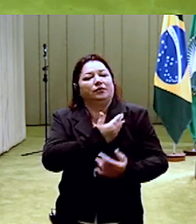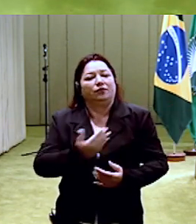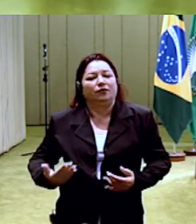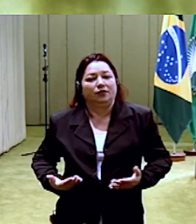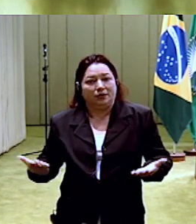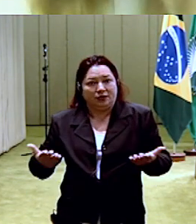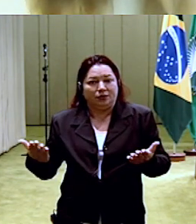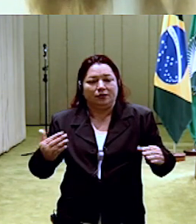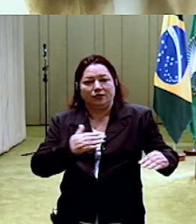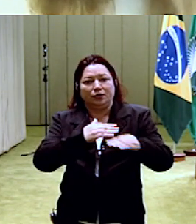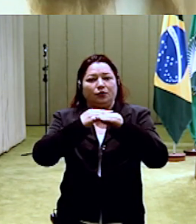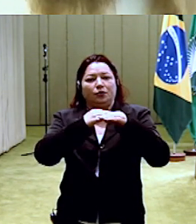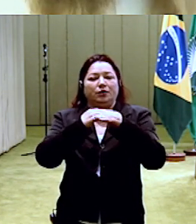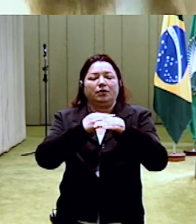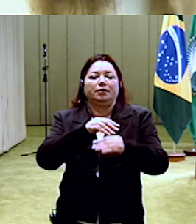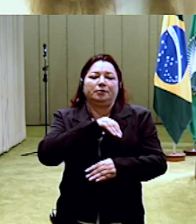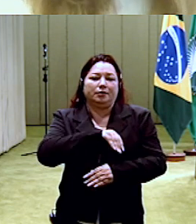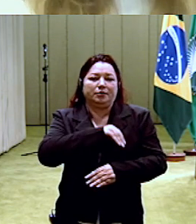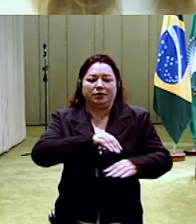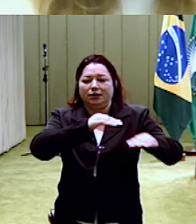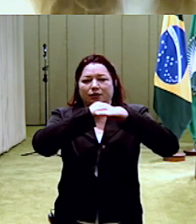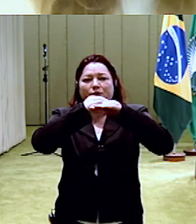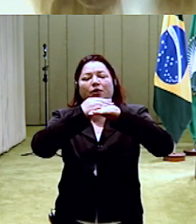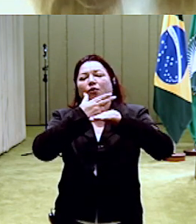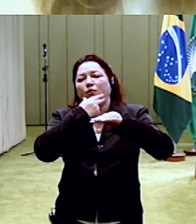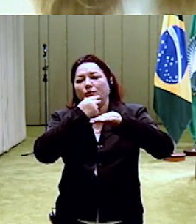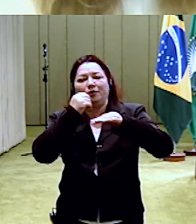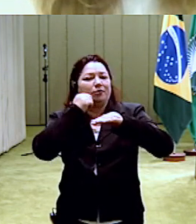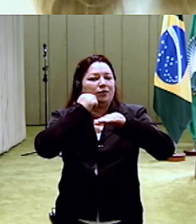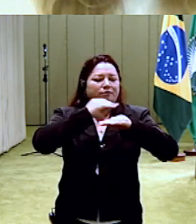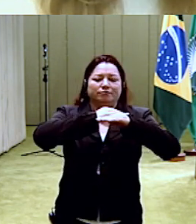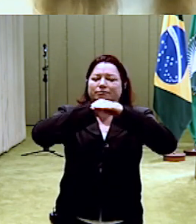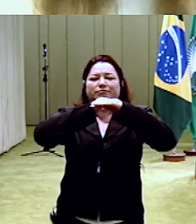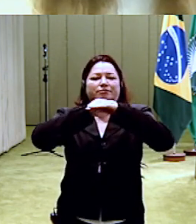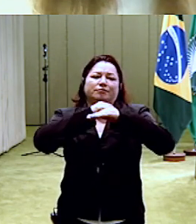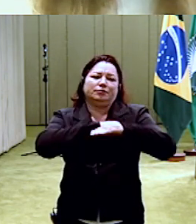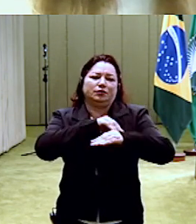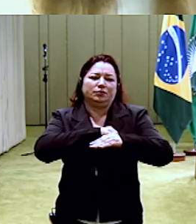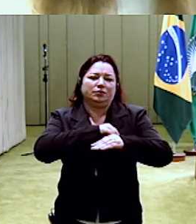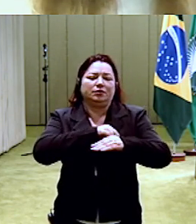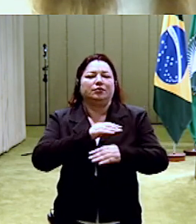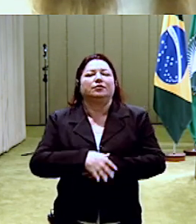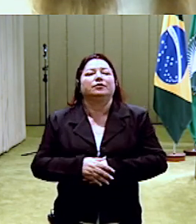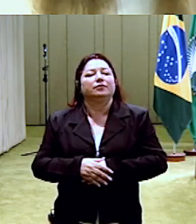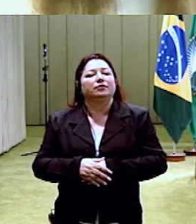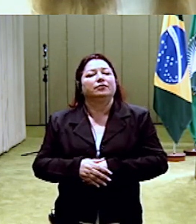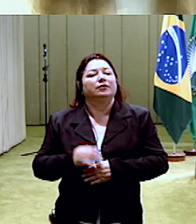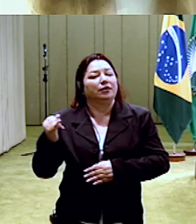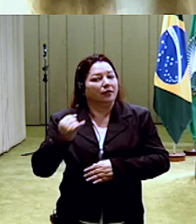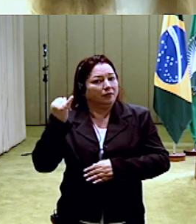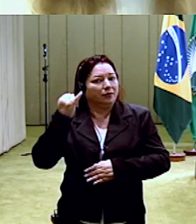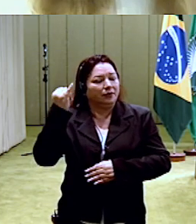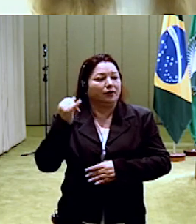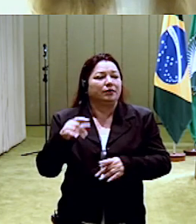governo e com o parlamento, de ter equidade salarial de gênero, mas é muito